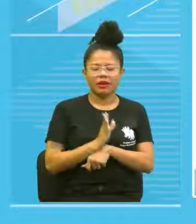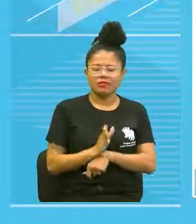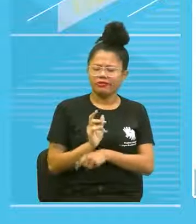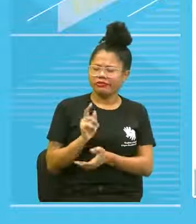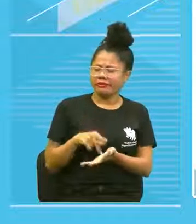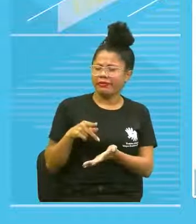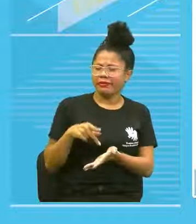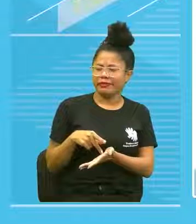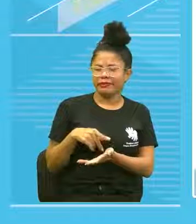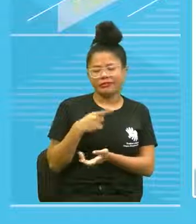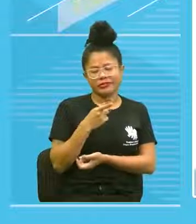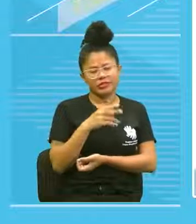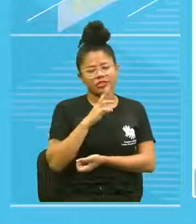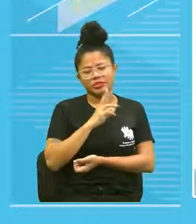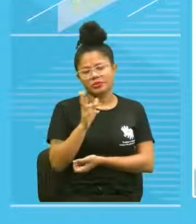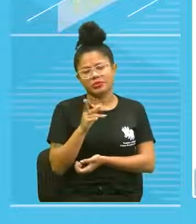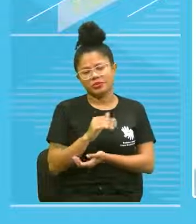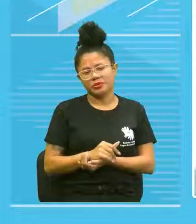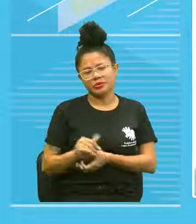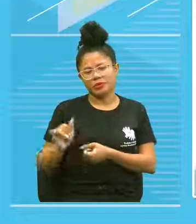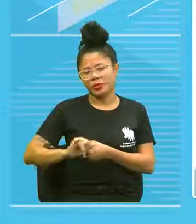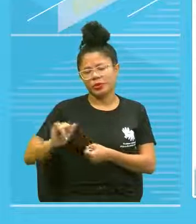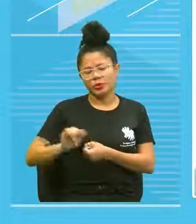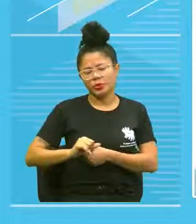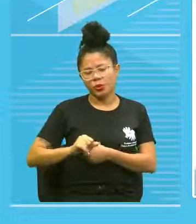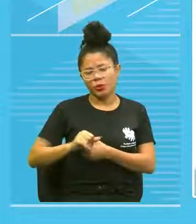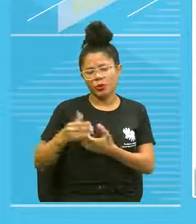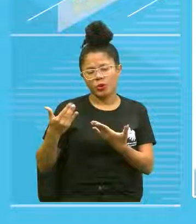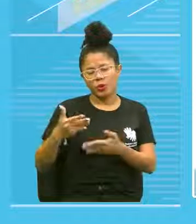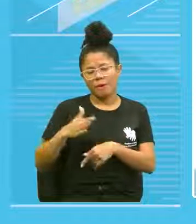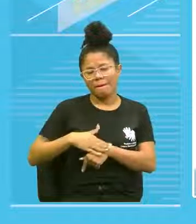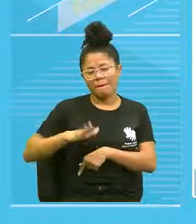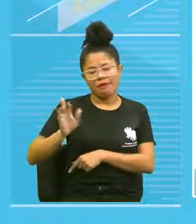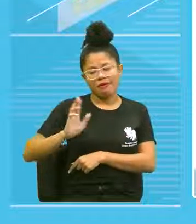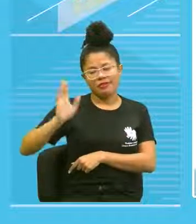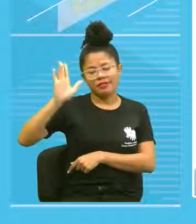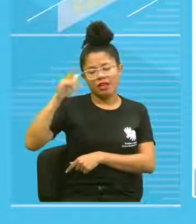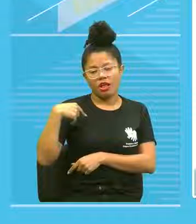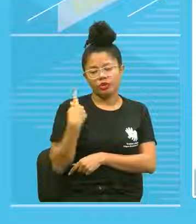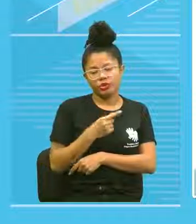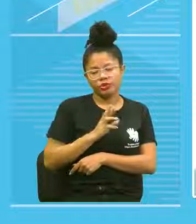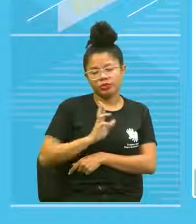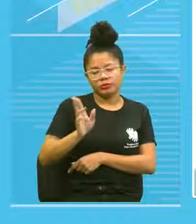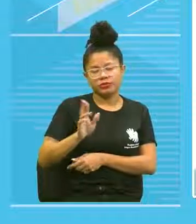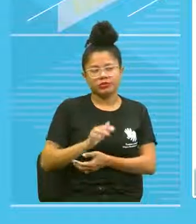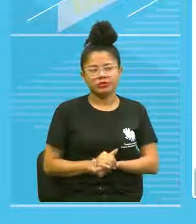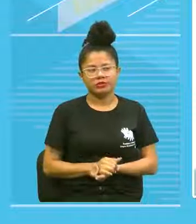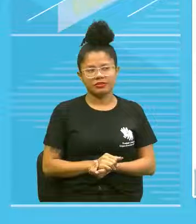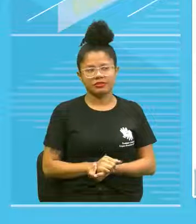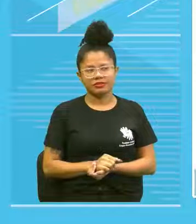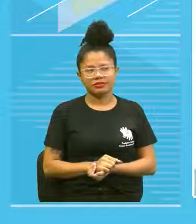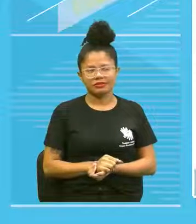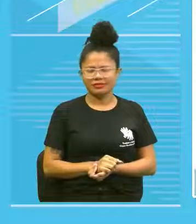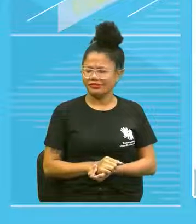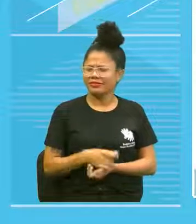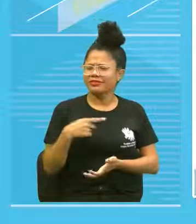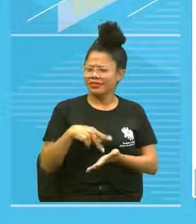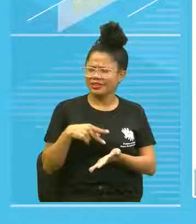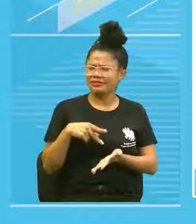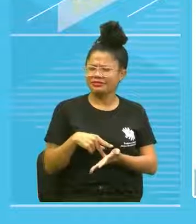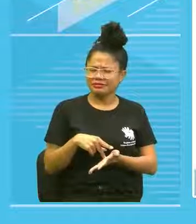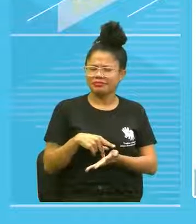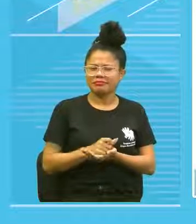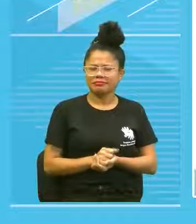você só vai responder a para o petróleo dobrou de preço e a gente viraria para eles assim foi